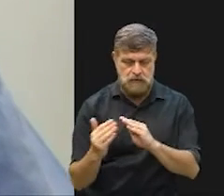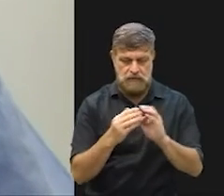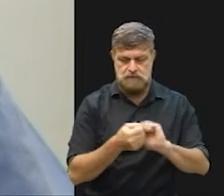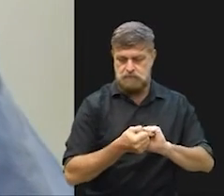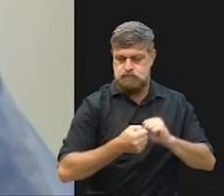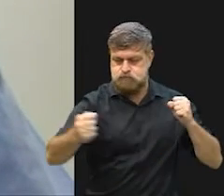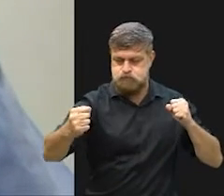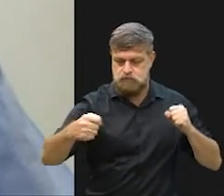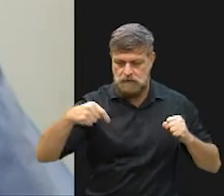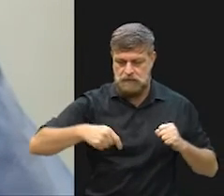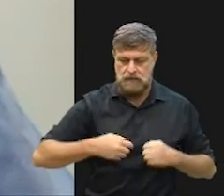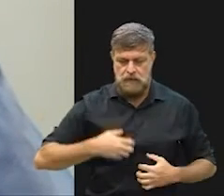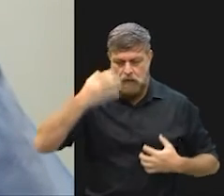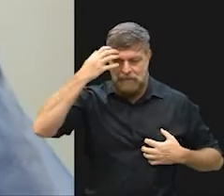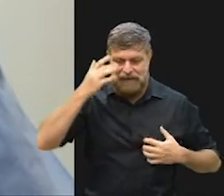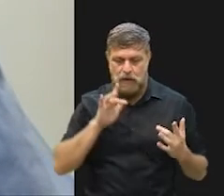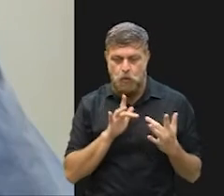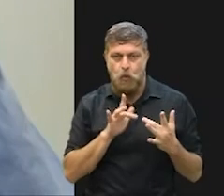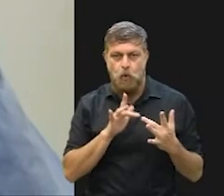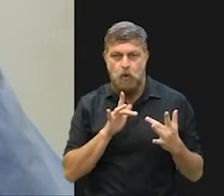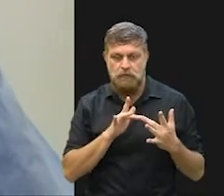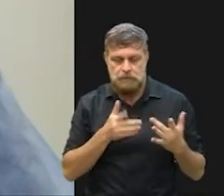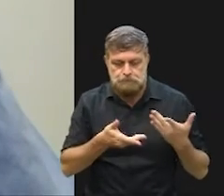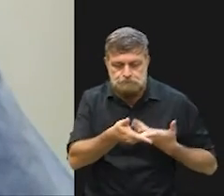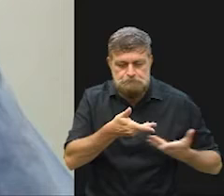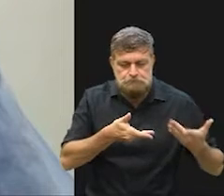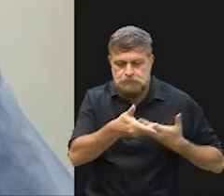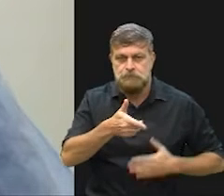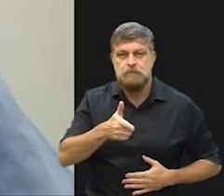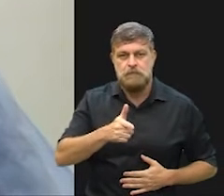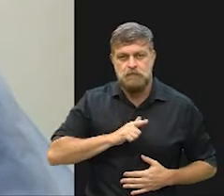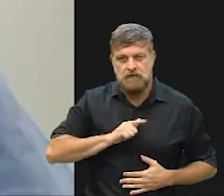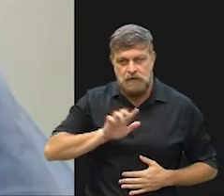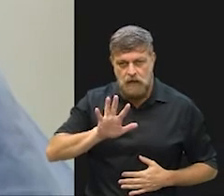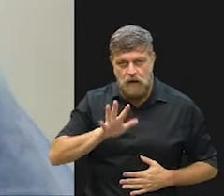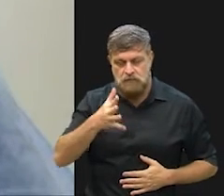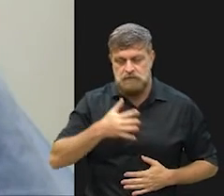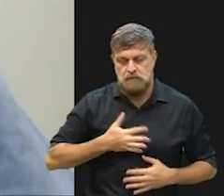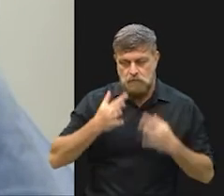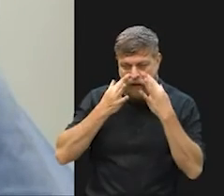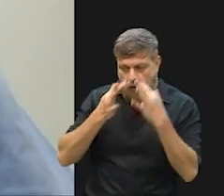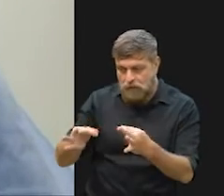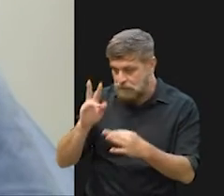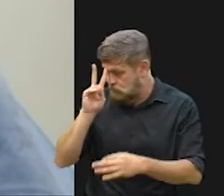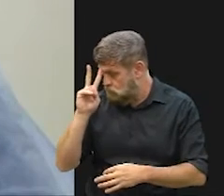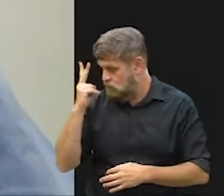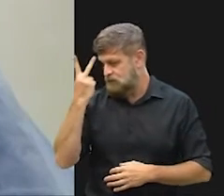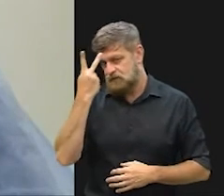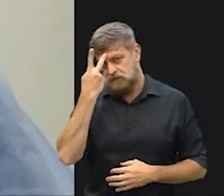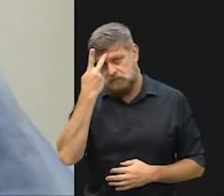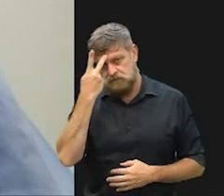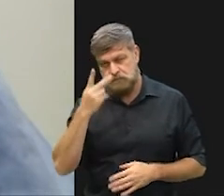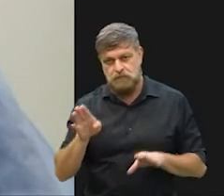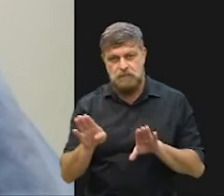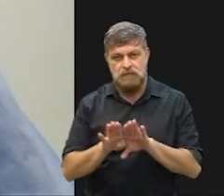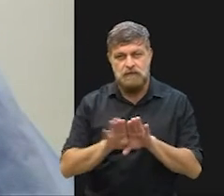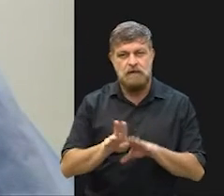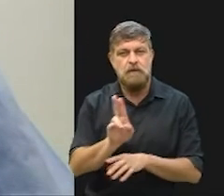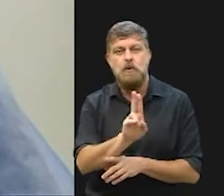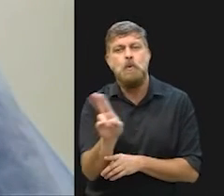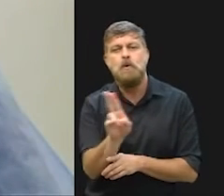origem desses animais. Então, existe uma grande movimentação para um outro olhar, né, que é